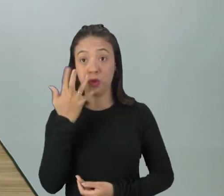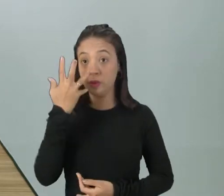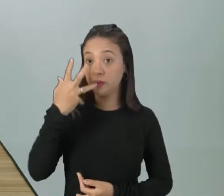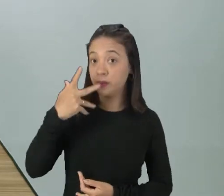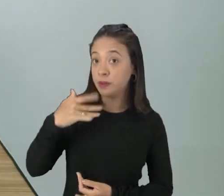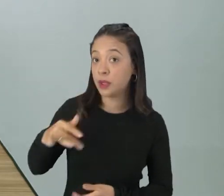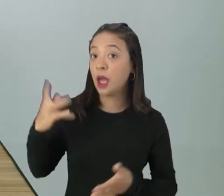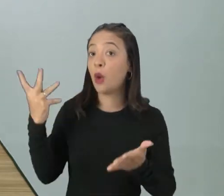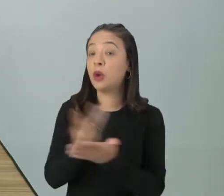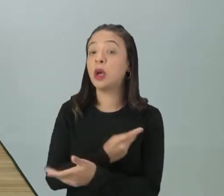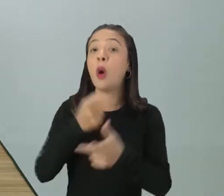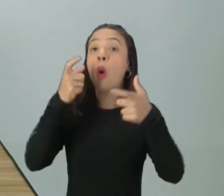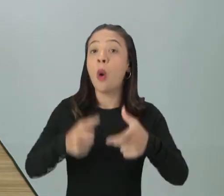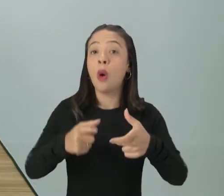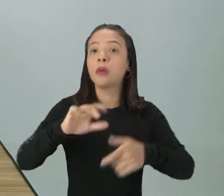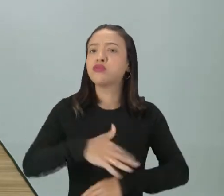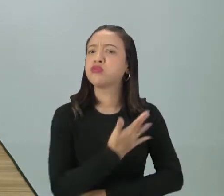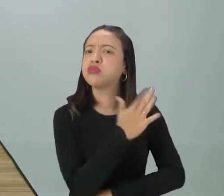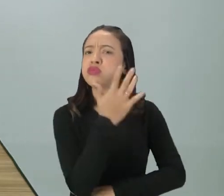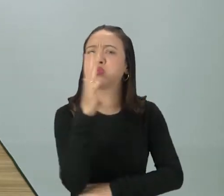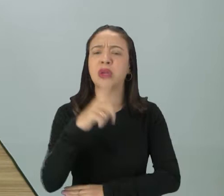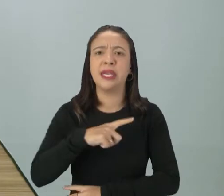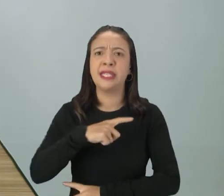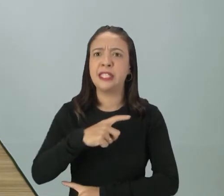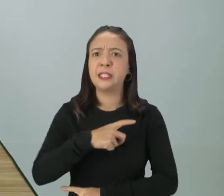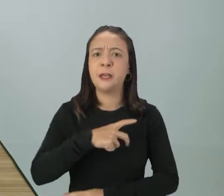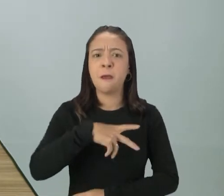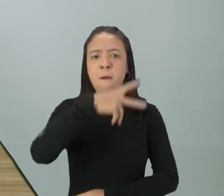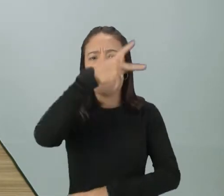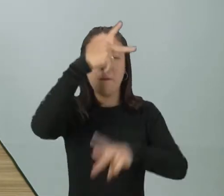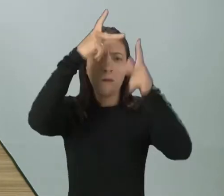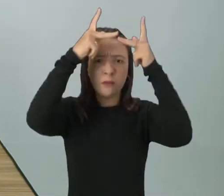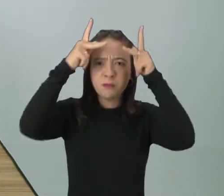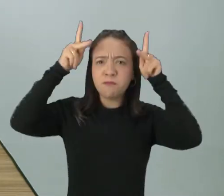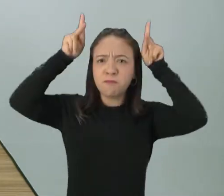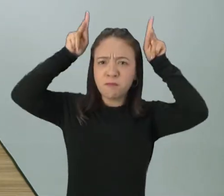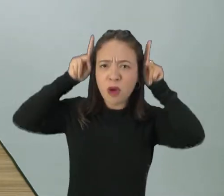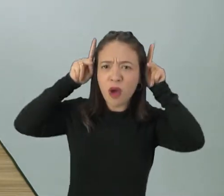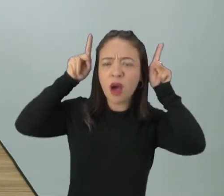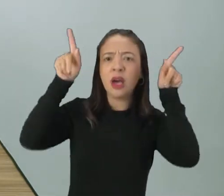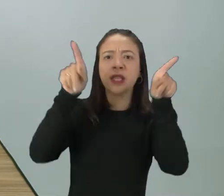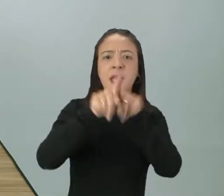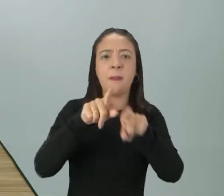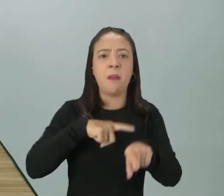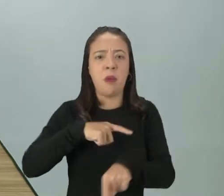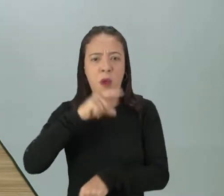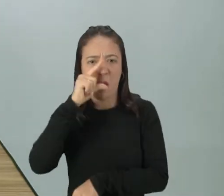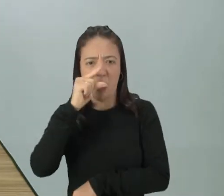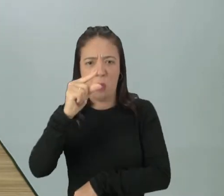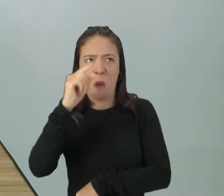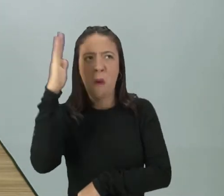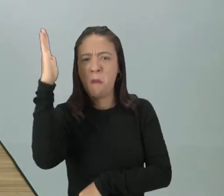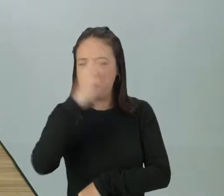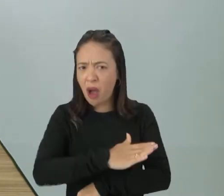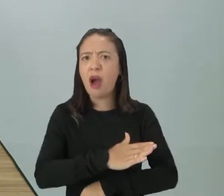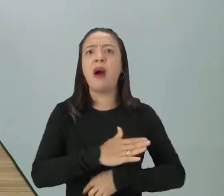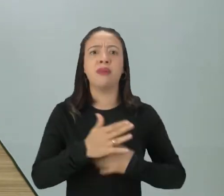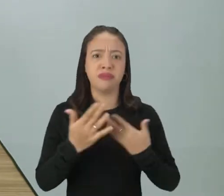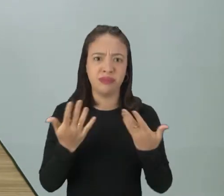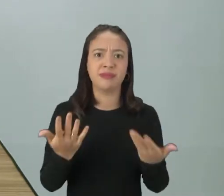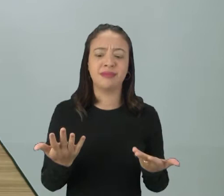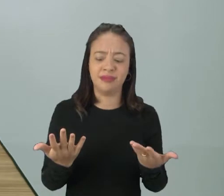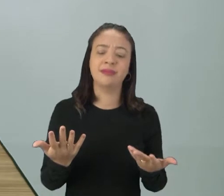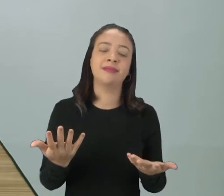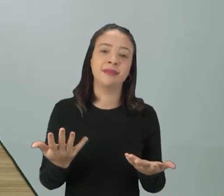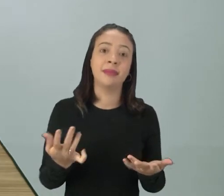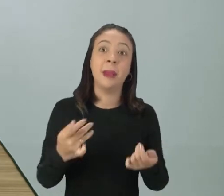na floresta, onde tem príncipe, tem princesa, tem a bruxa má. Então,